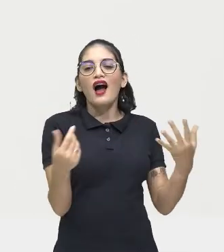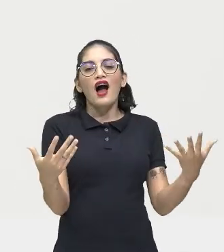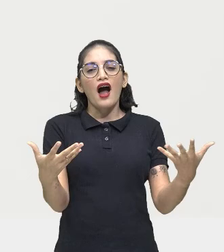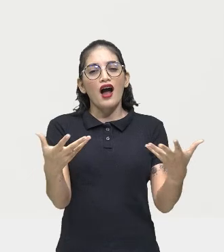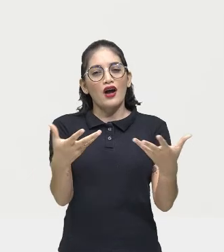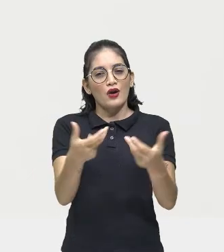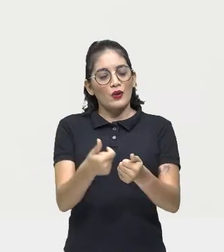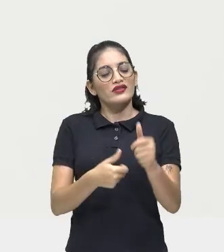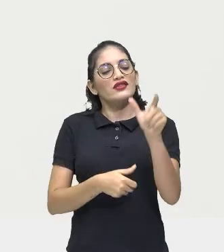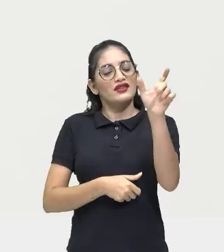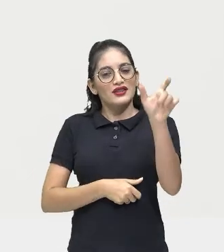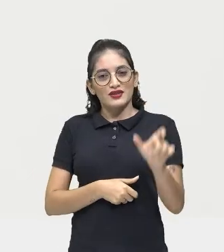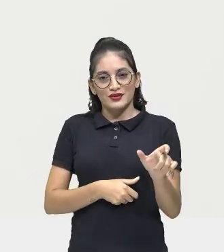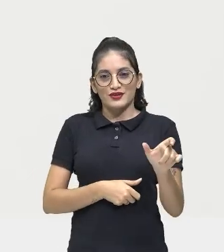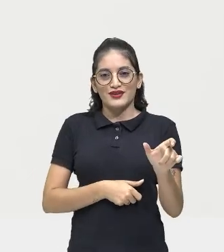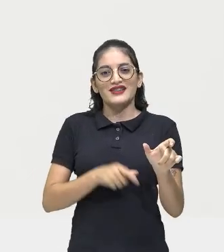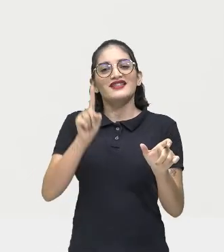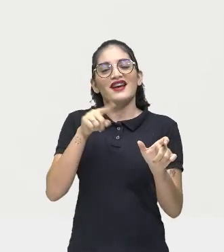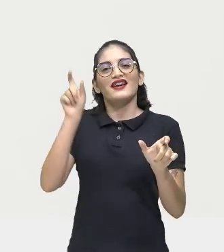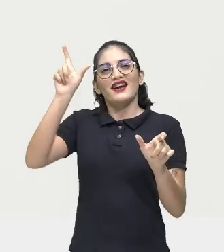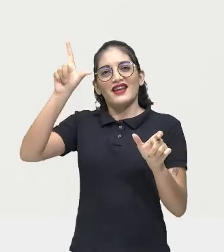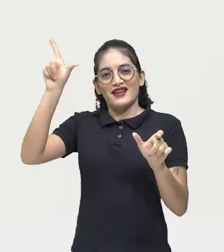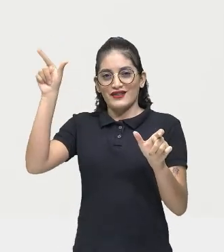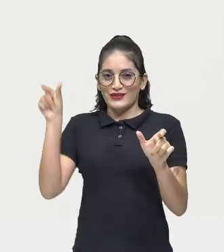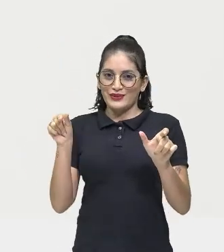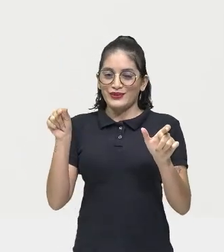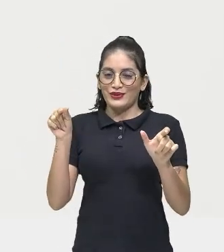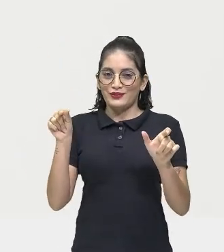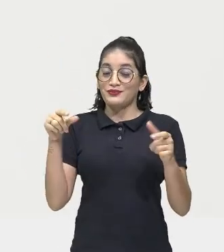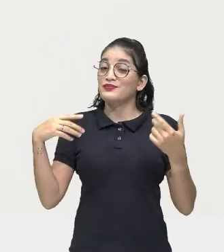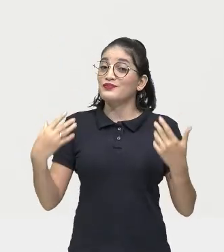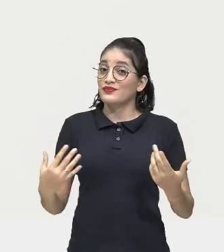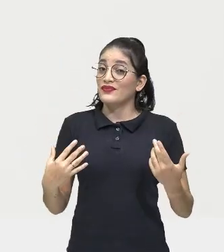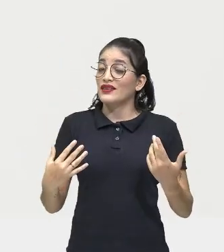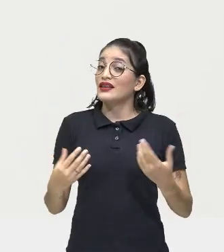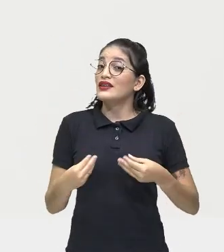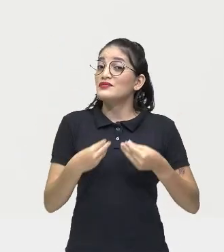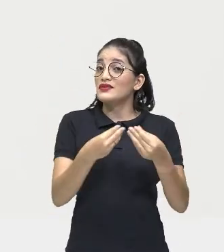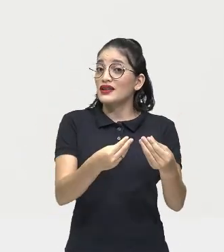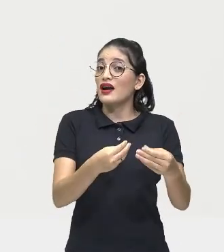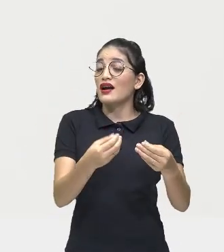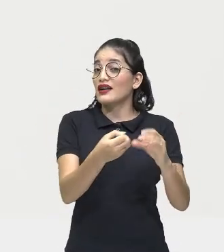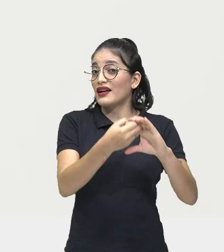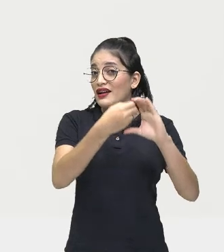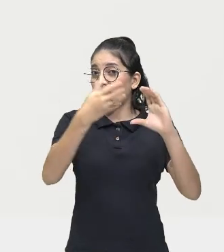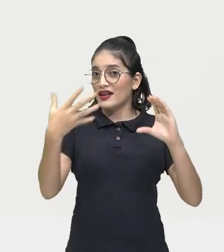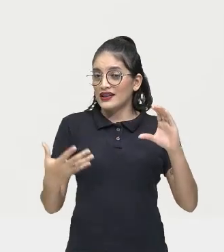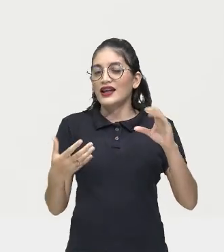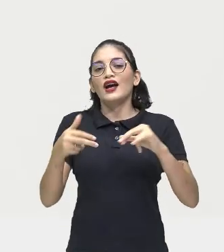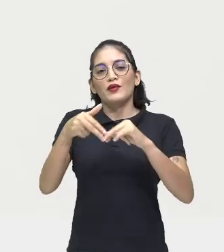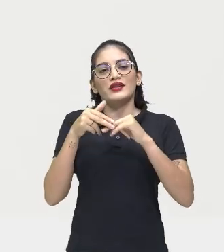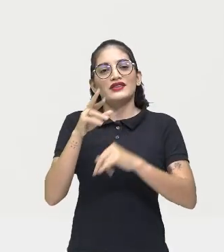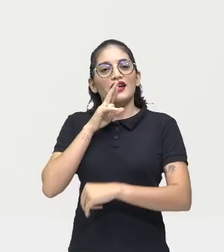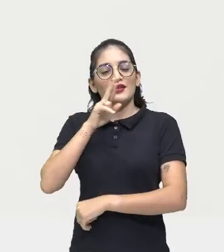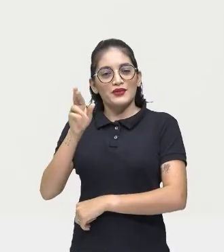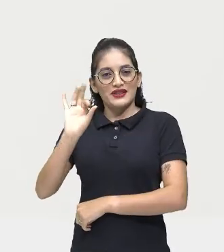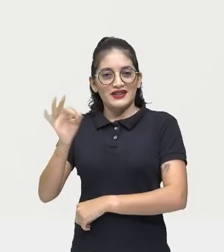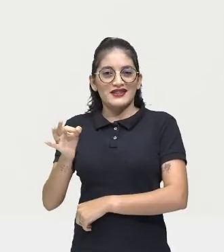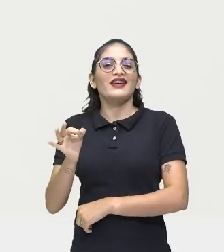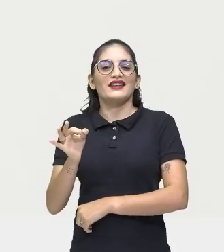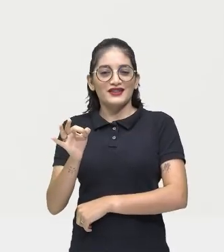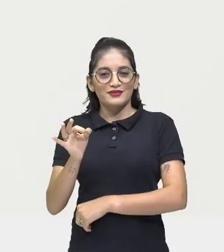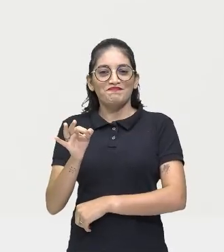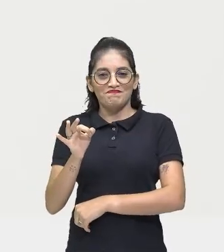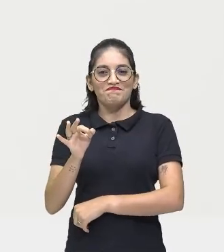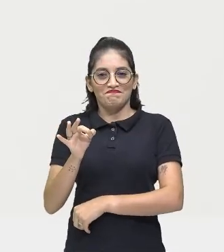ao sujeito lua, certo? Então, é o termo que atribui característica. Então, aqui está a nossa resposta, confirmando